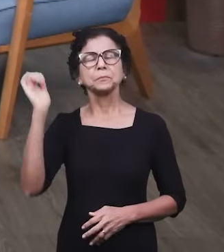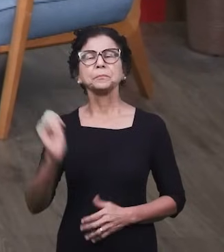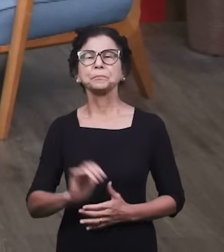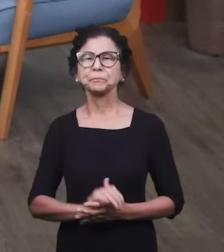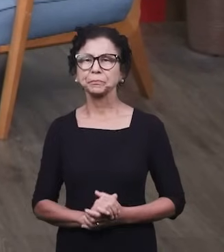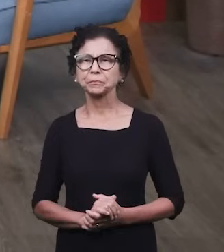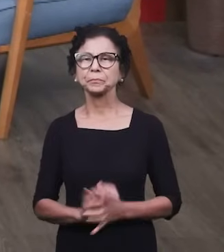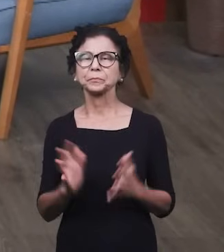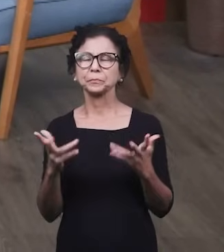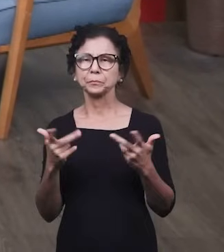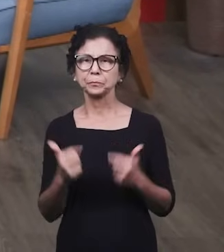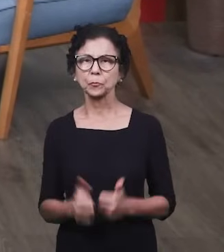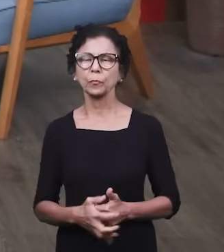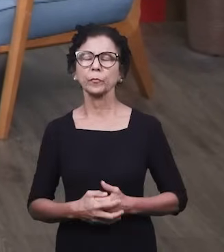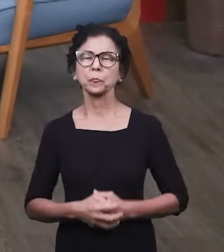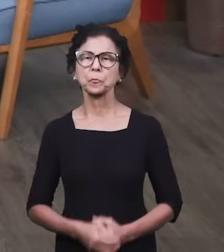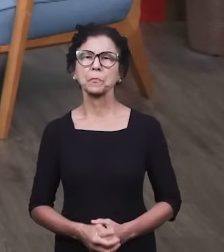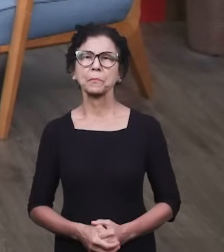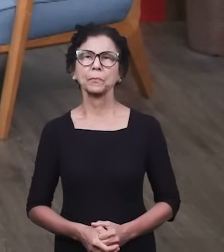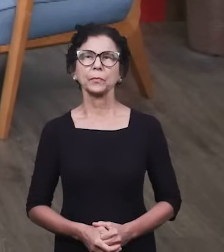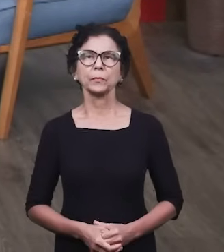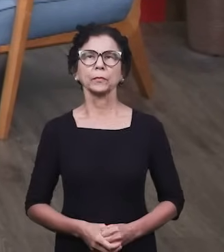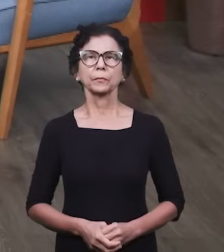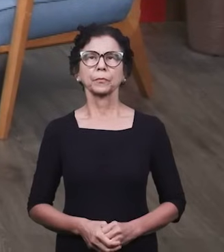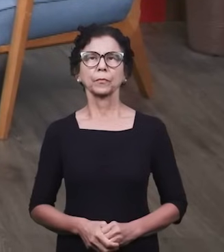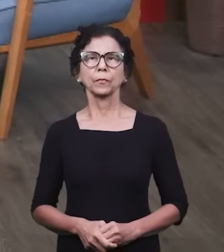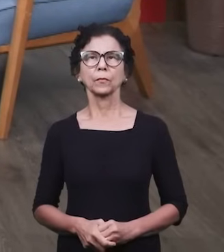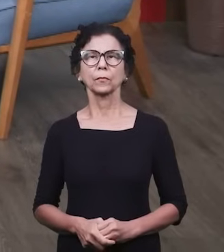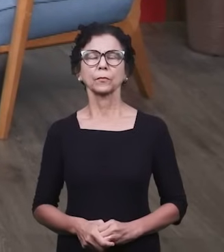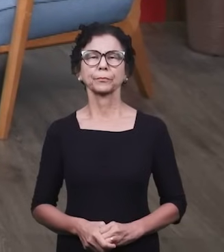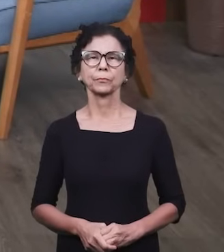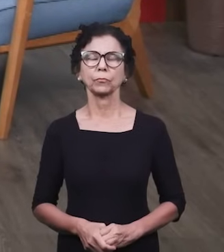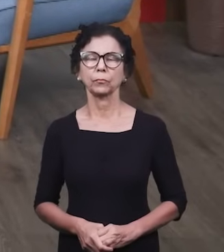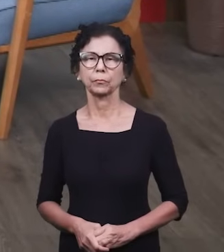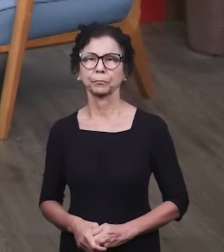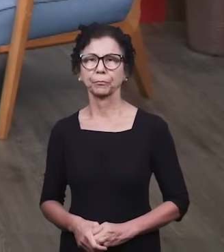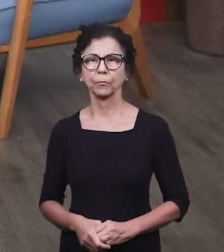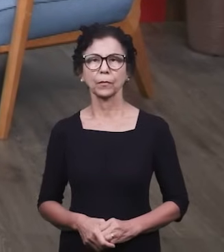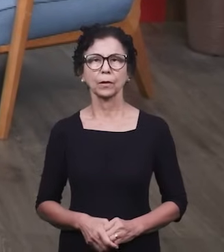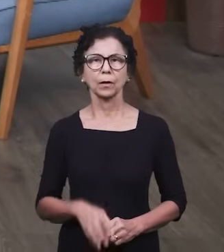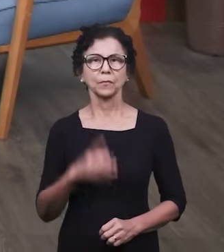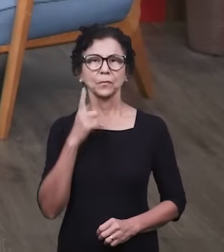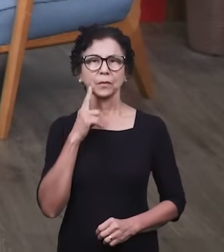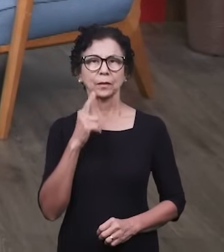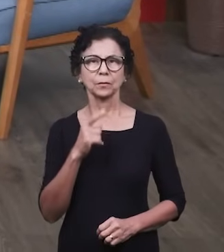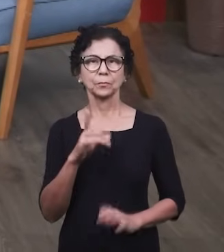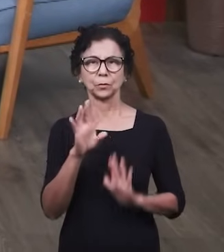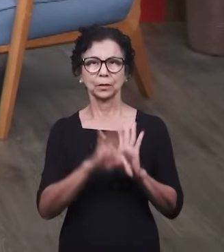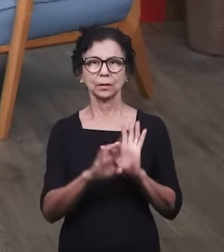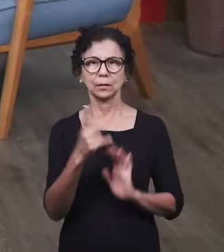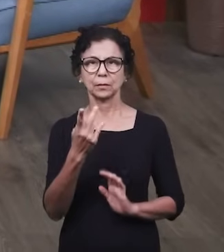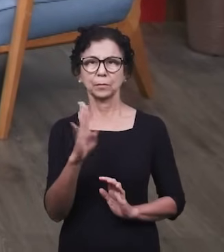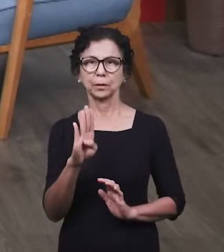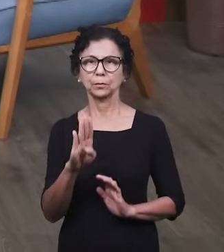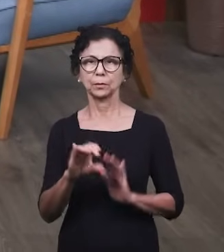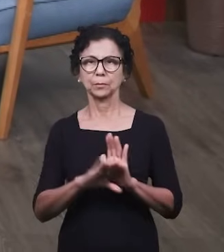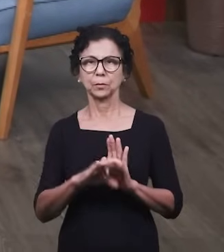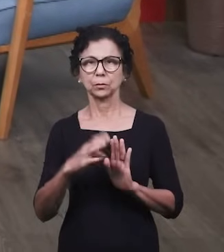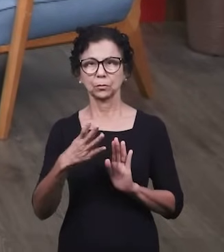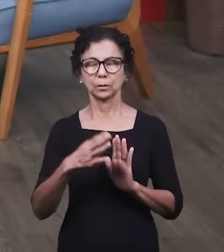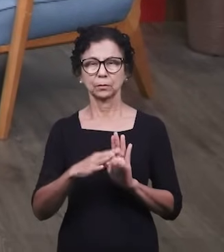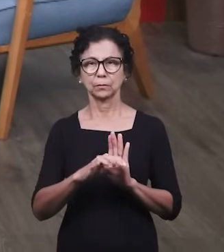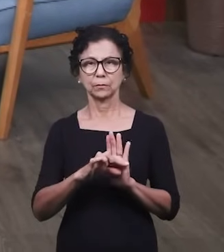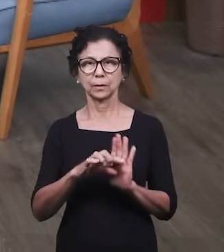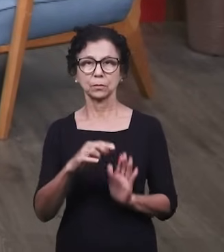isso é profundo, isso é maravilhoso. Bom, os pastores falaram aqui sobre um texto em Hebreus. Vamos ler desse texto? Está em Hebreus,